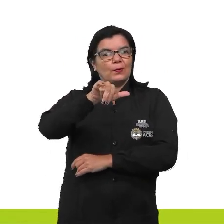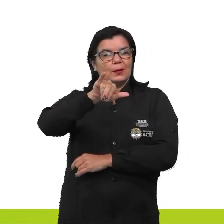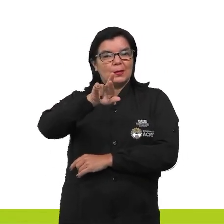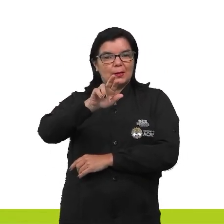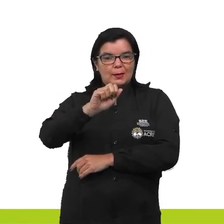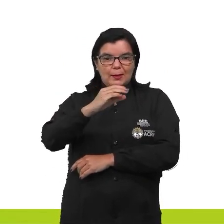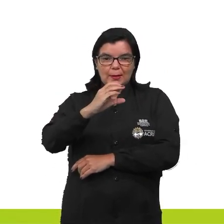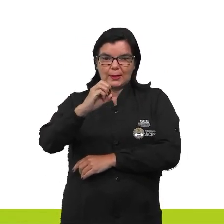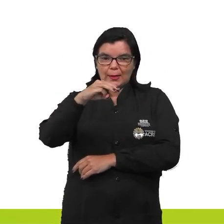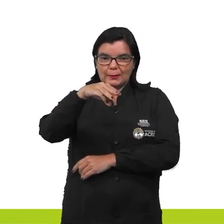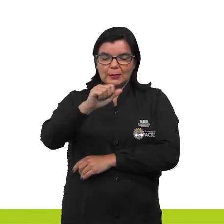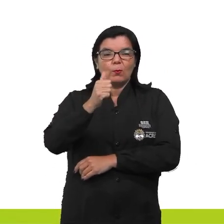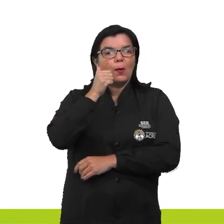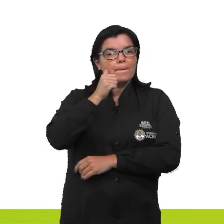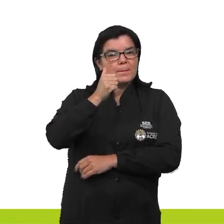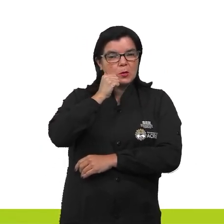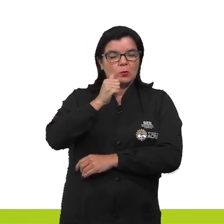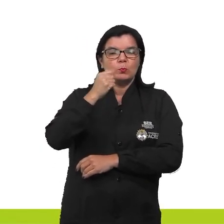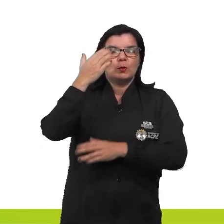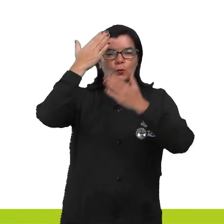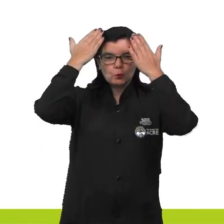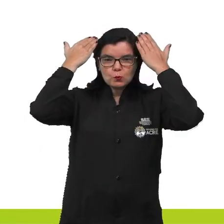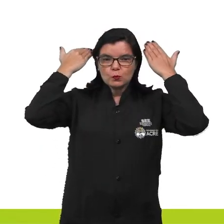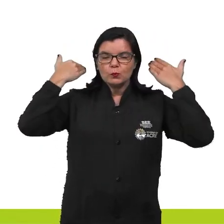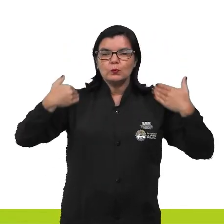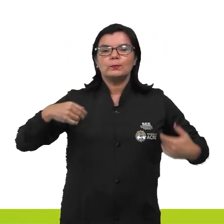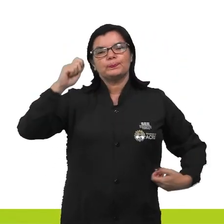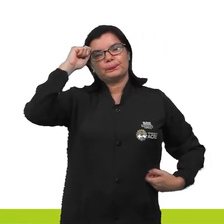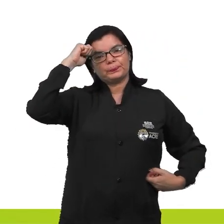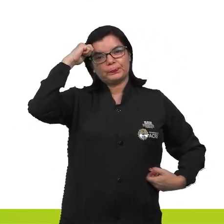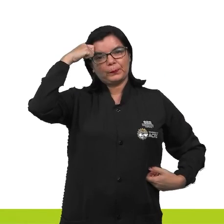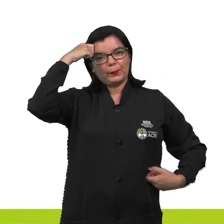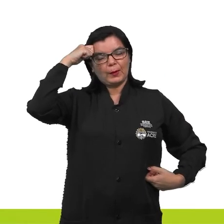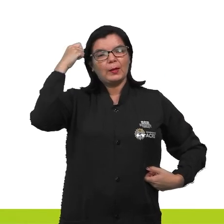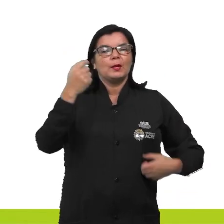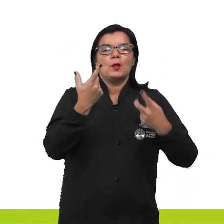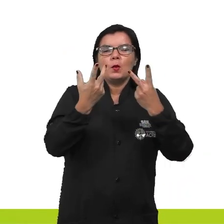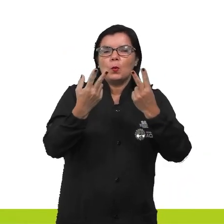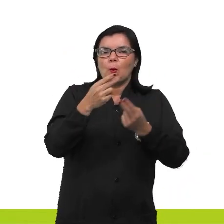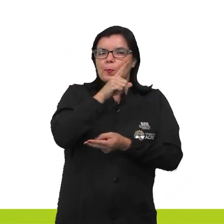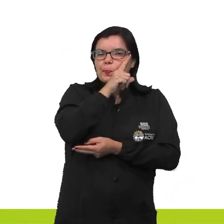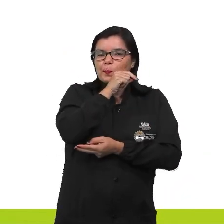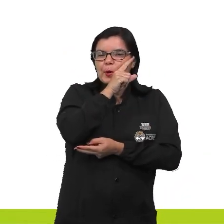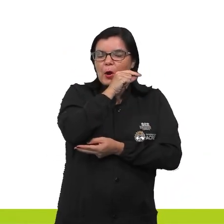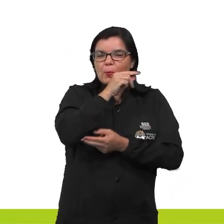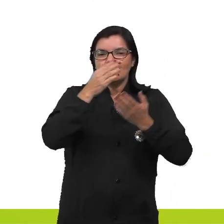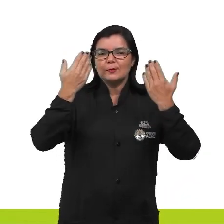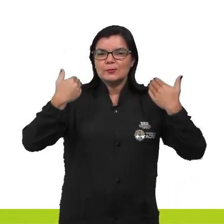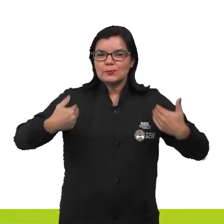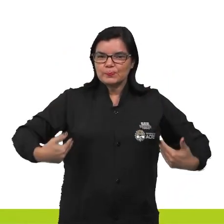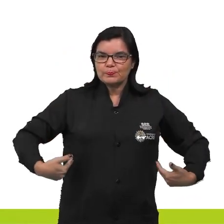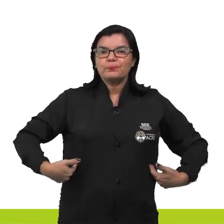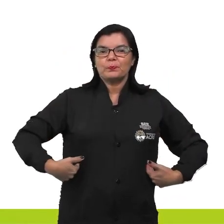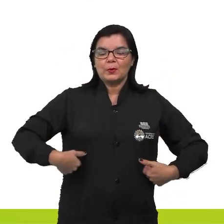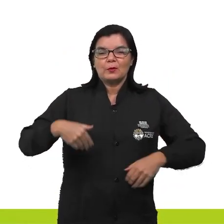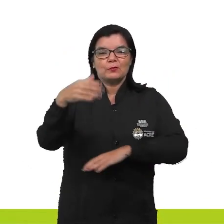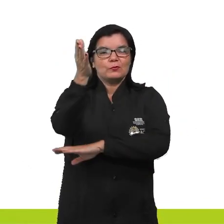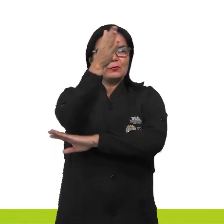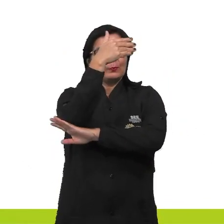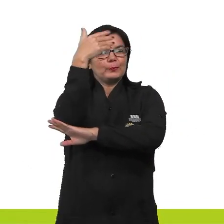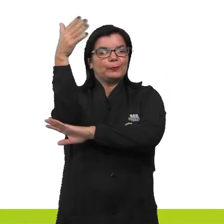dos lábios de mel, que tinha os cabelos mais negros que a asa da graúna e mais longos que seu talhe de